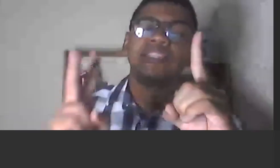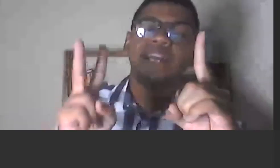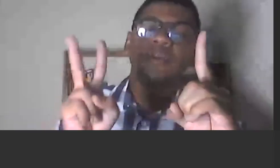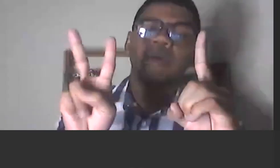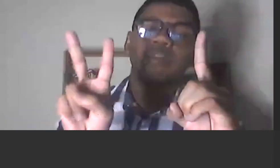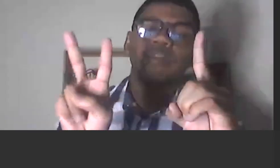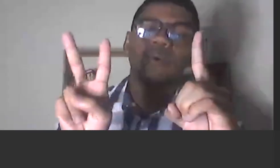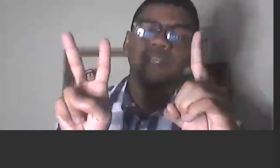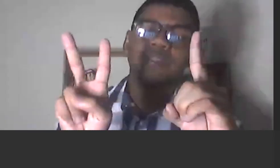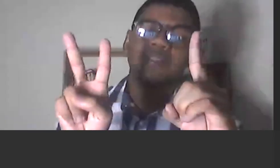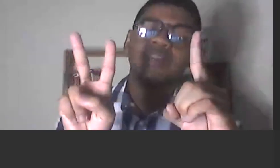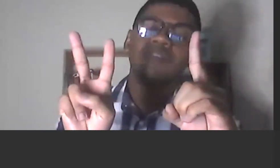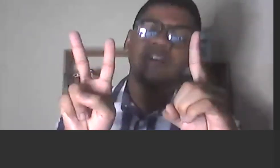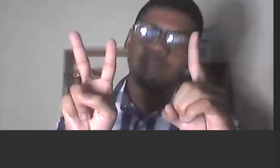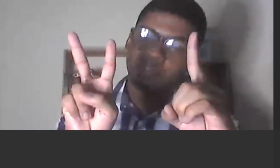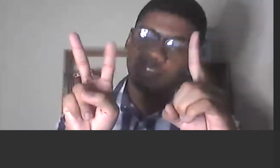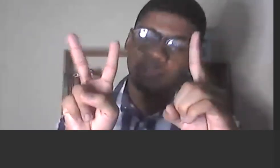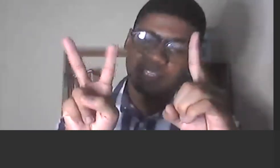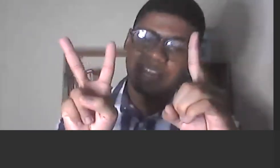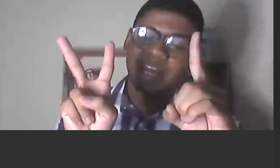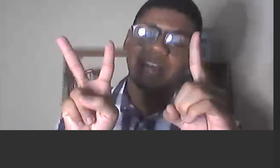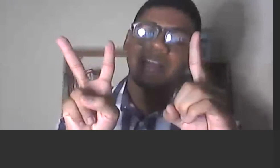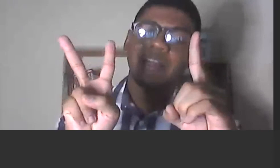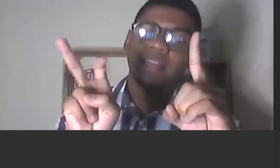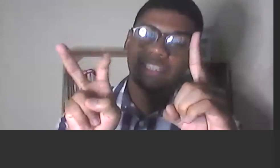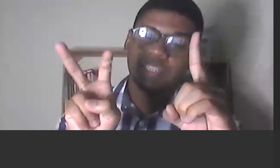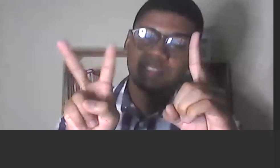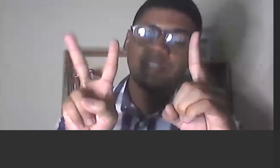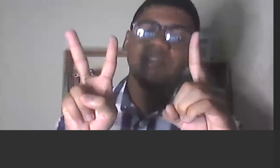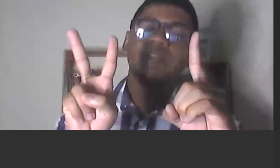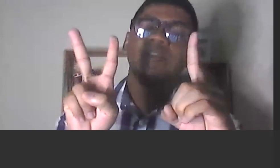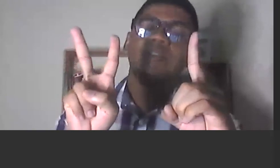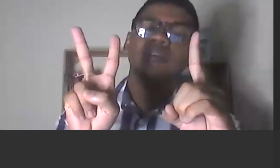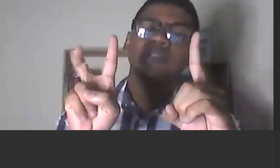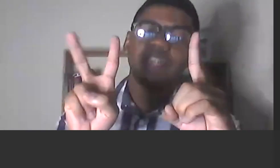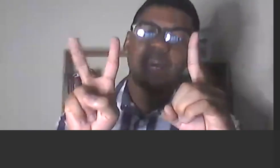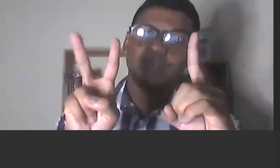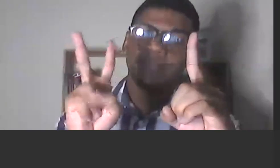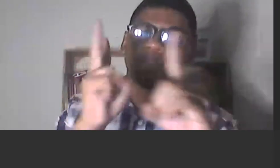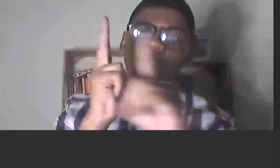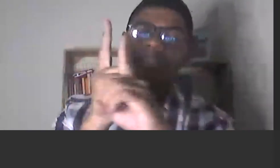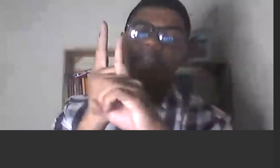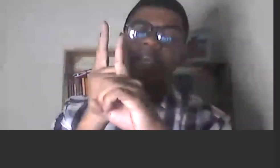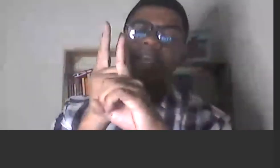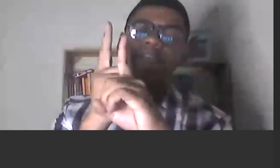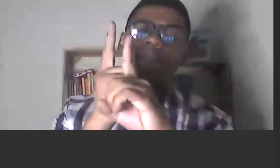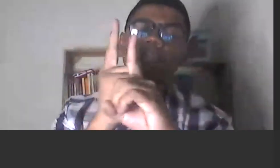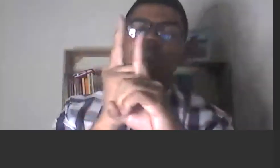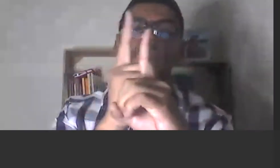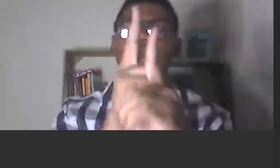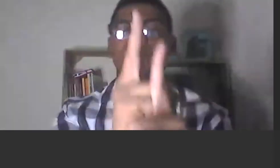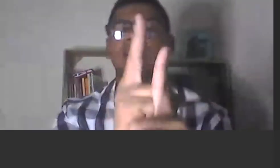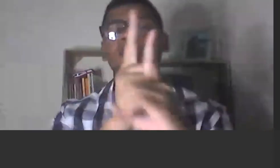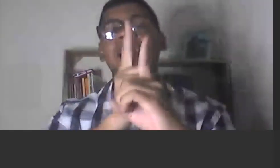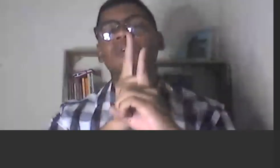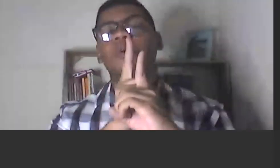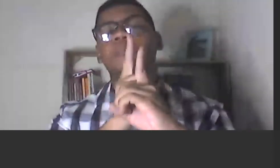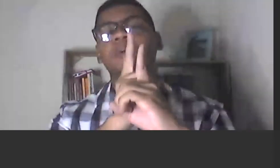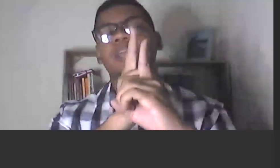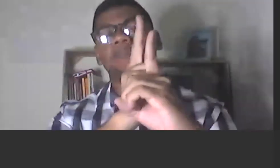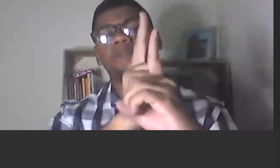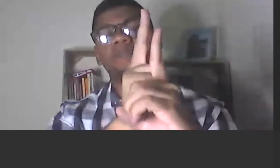E eu vou fazer a outra mão em 2, que vão simbolizar Letícia e Jaime. E aí eles vão me seguindo, eles